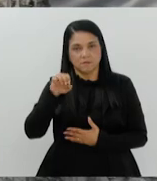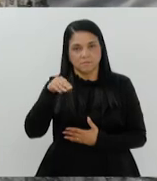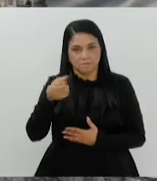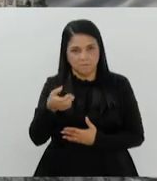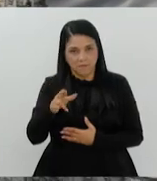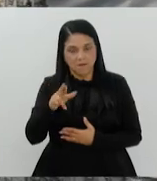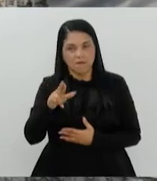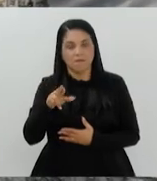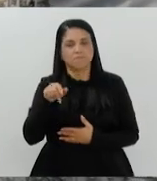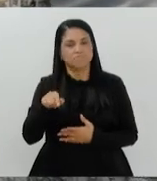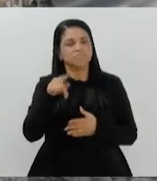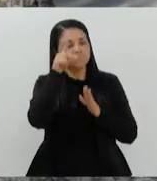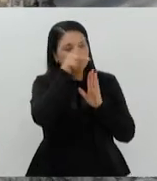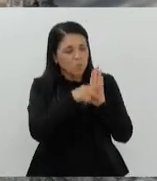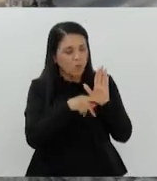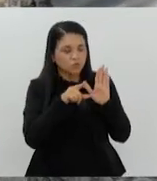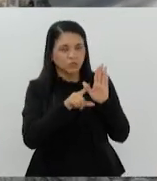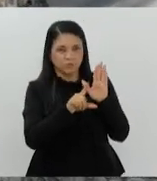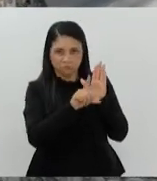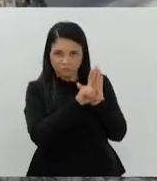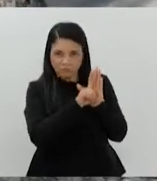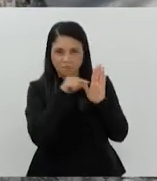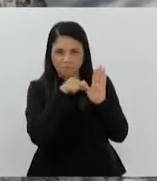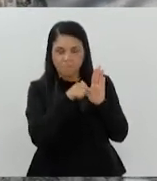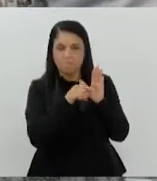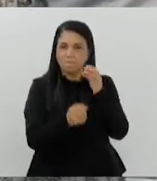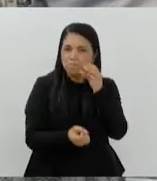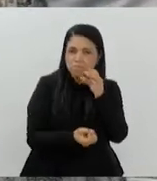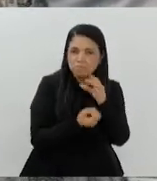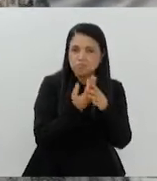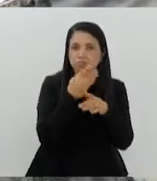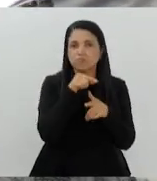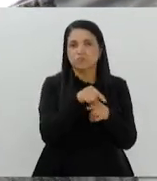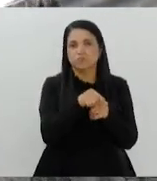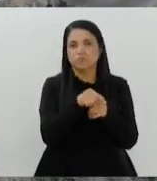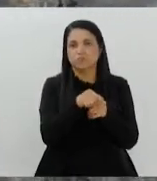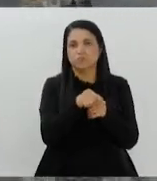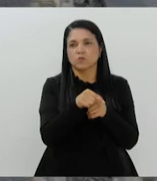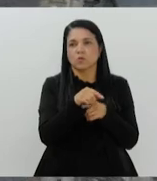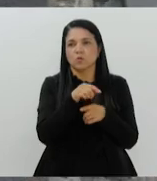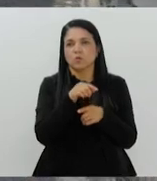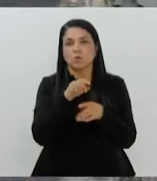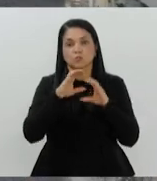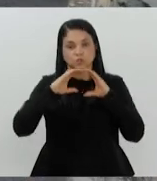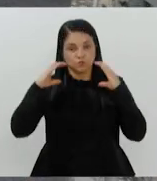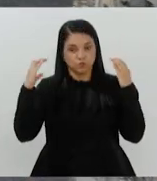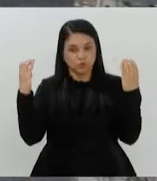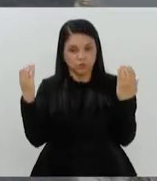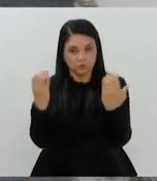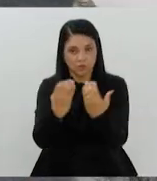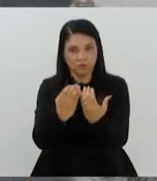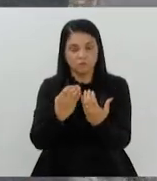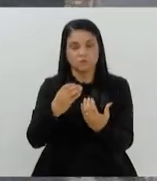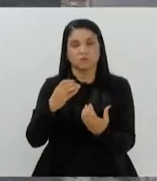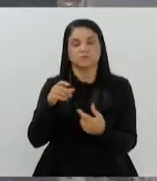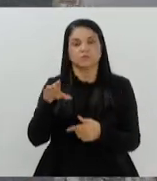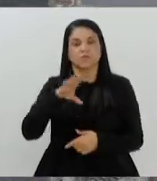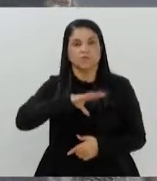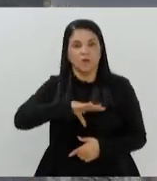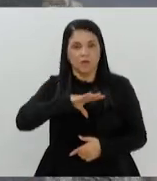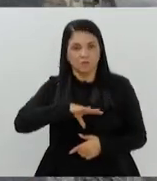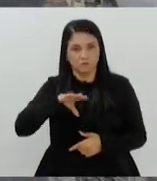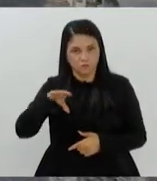projeto, ele nasceu quando o estádio de São Januário foi interditado por